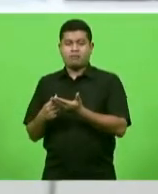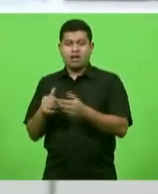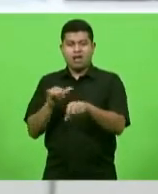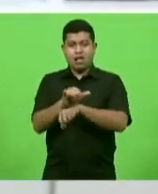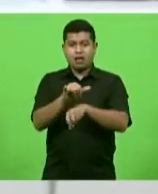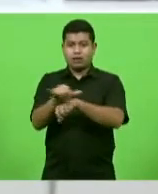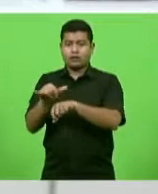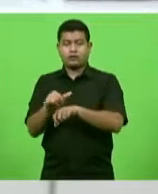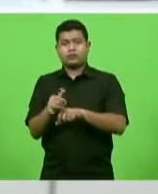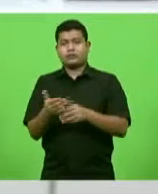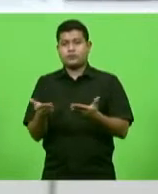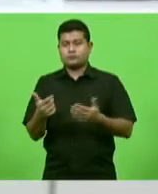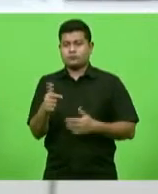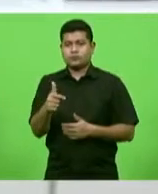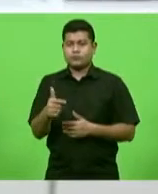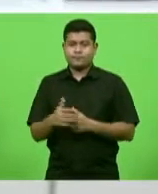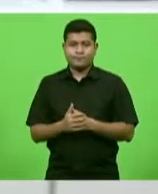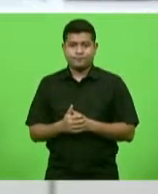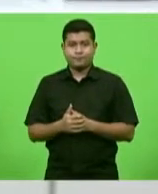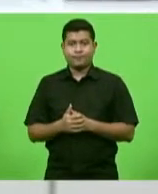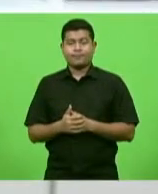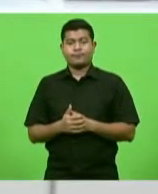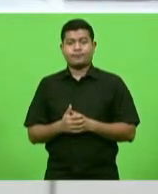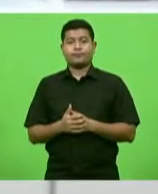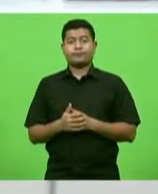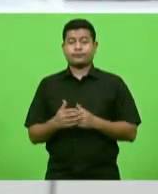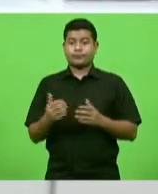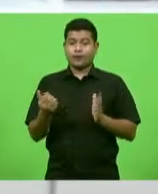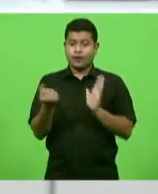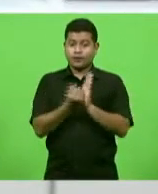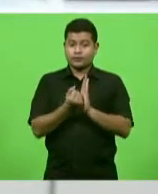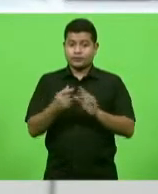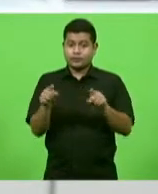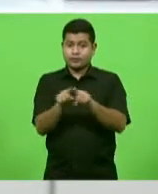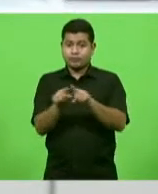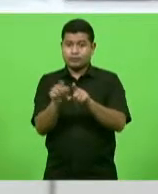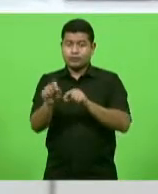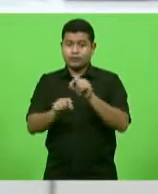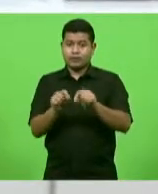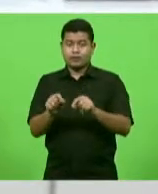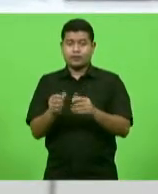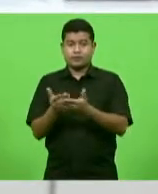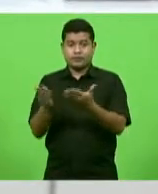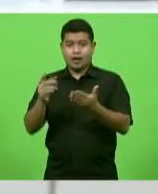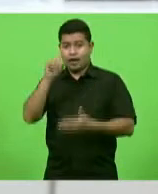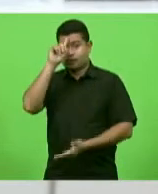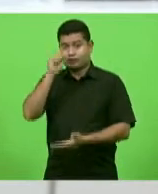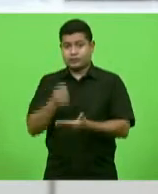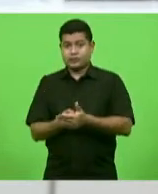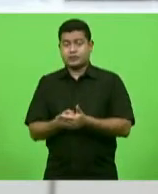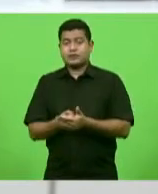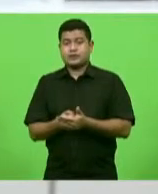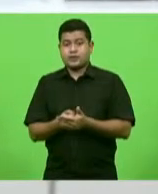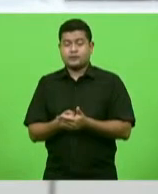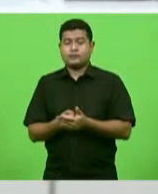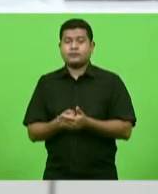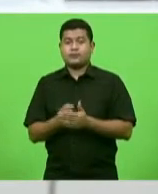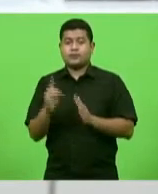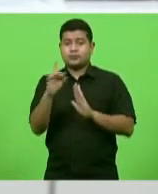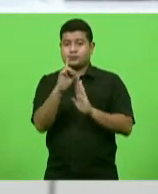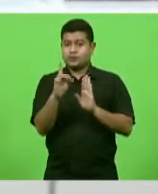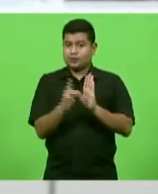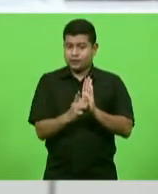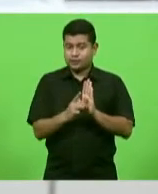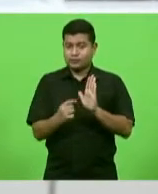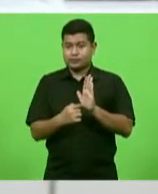impende registrar que o relevante que vai até emanada pelo Governo do Estado de Santa Catarina para criação de crédito extraordinário e a